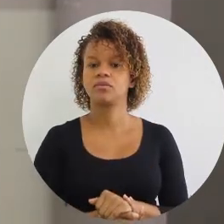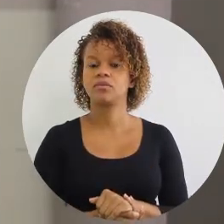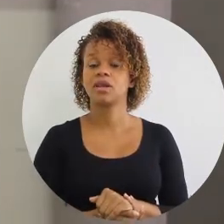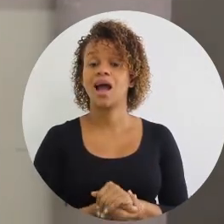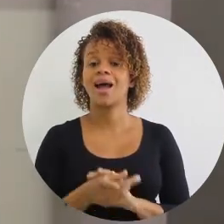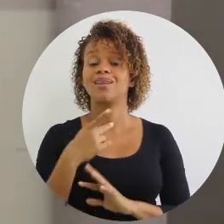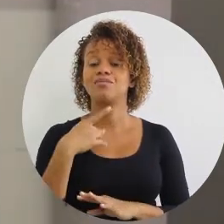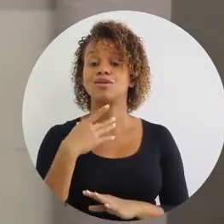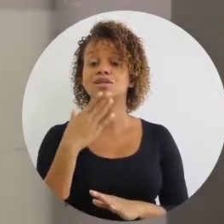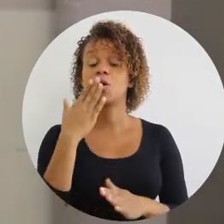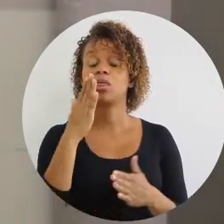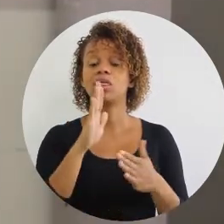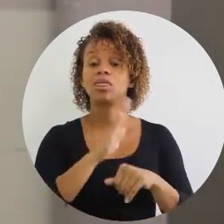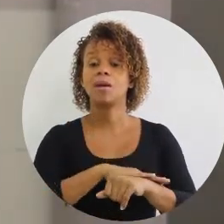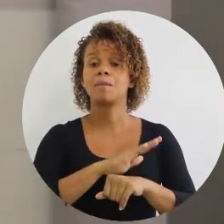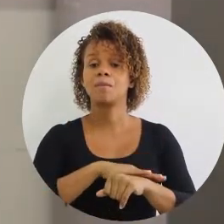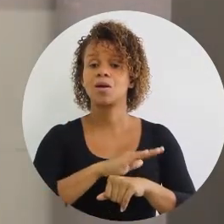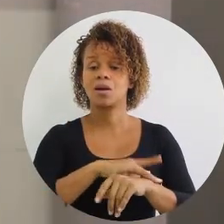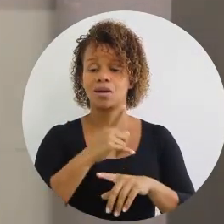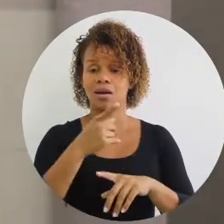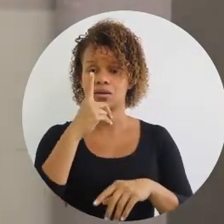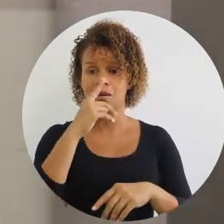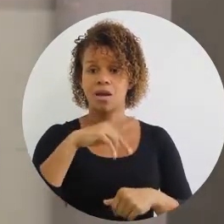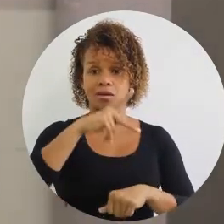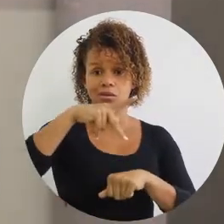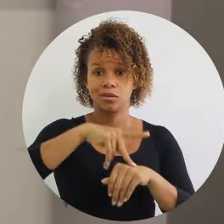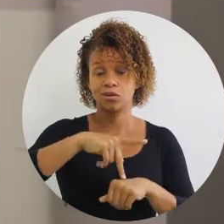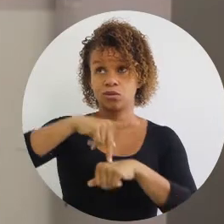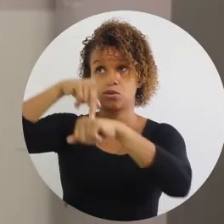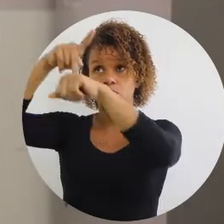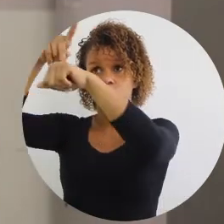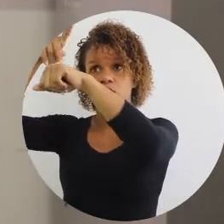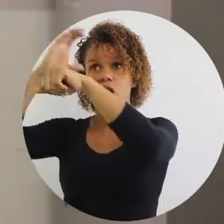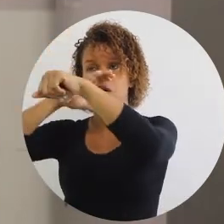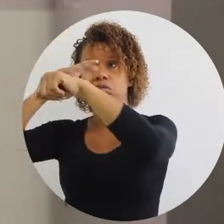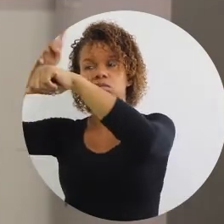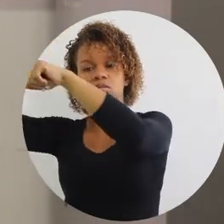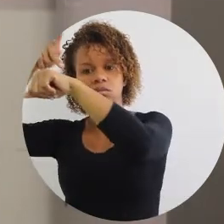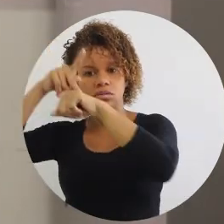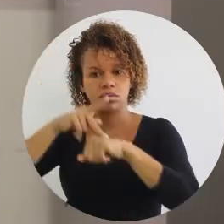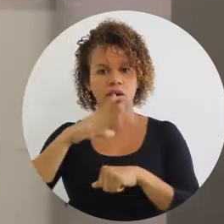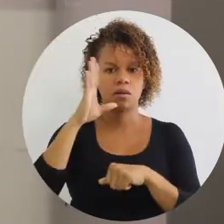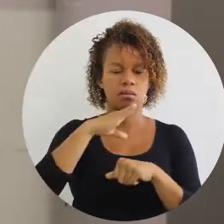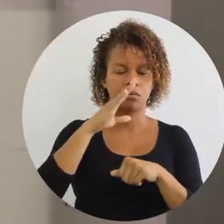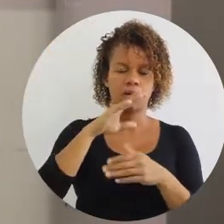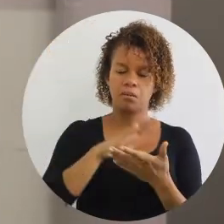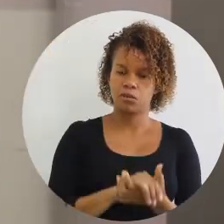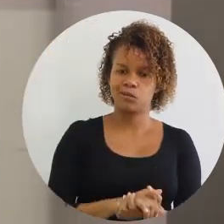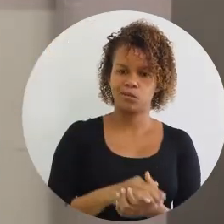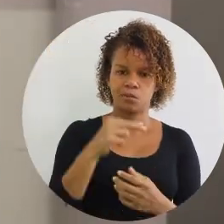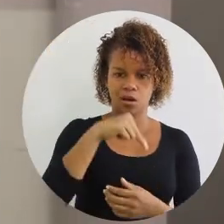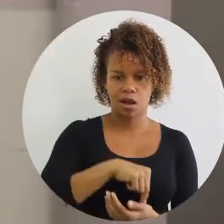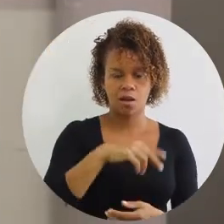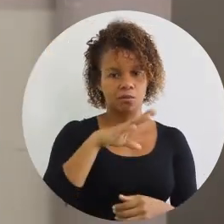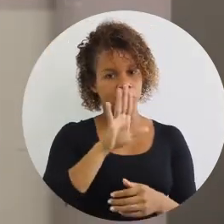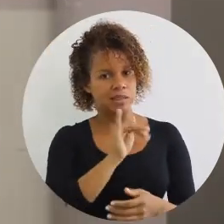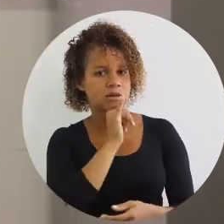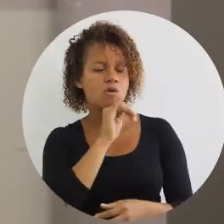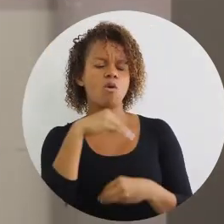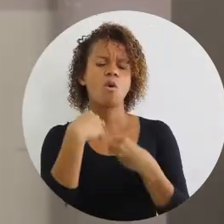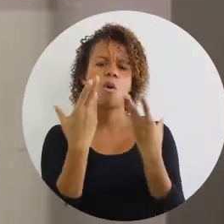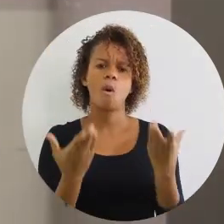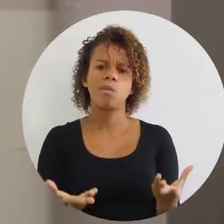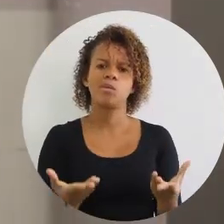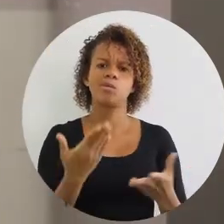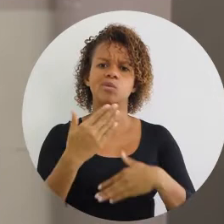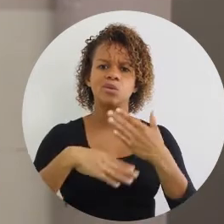admissão temporária e a exportação temporária. São outros 2 regimes bem interessantes. Como funciona a